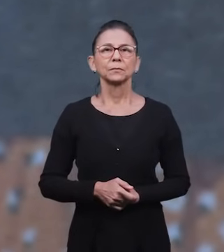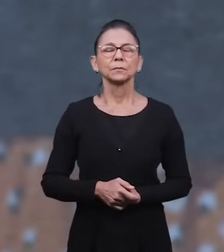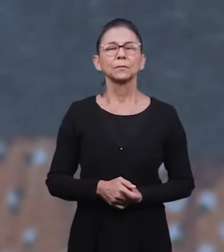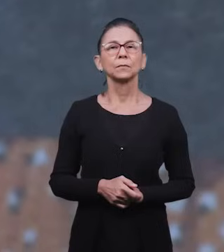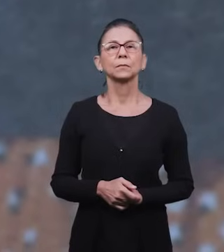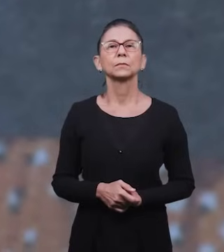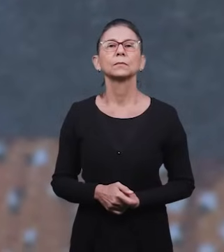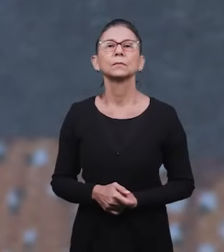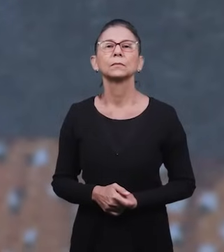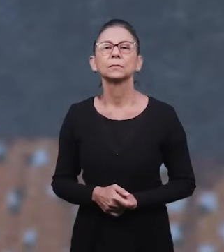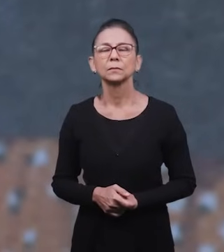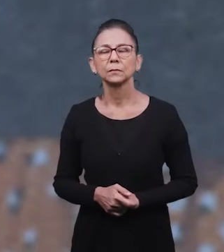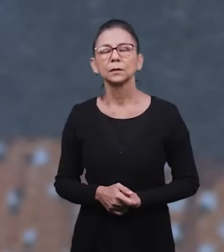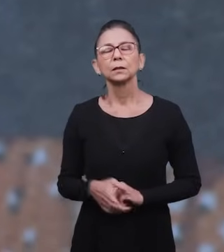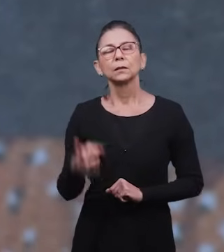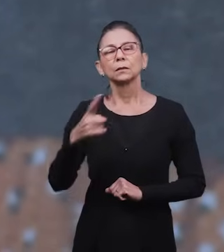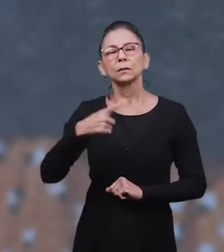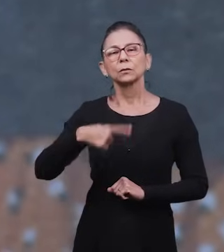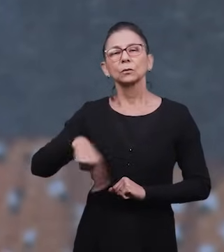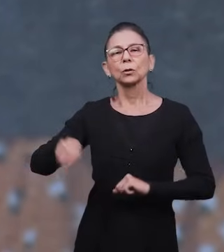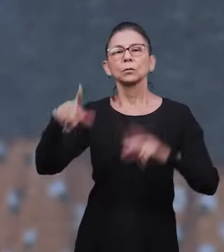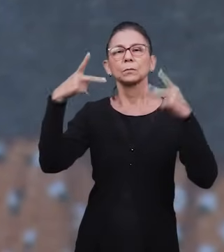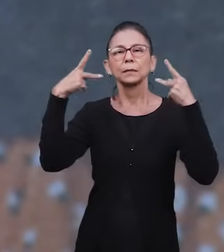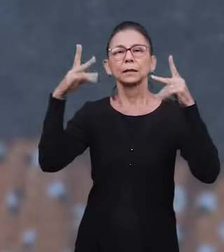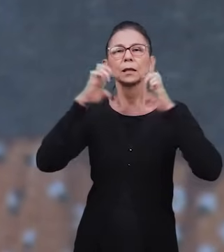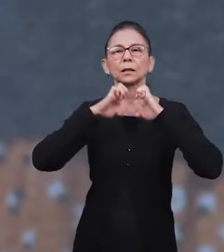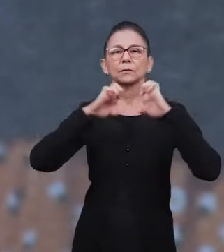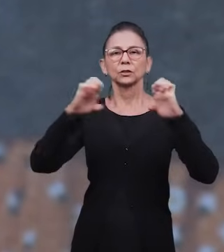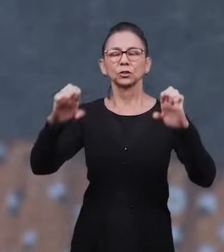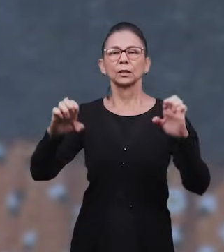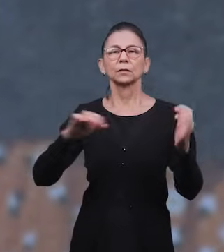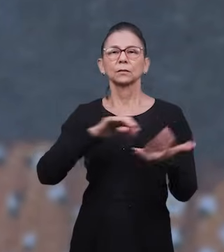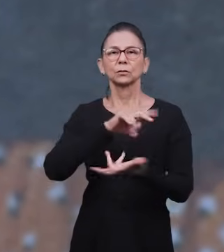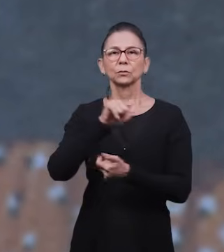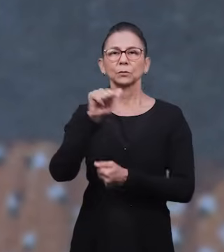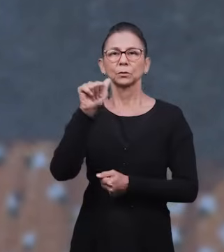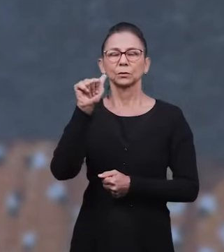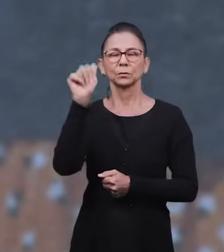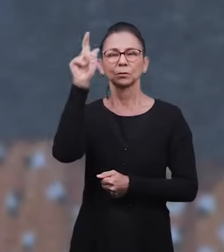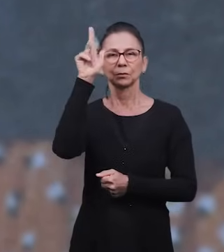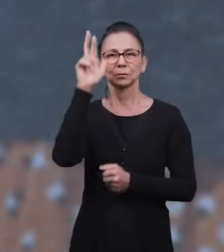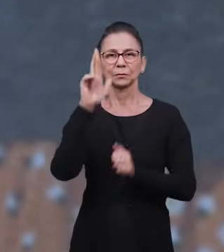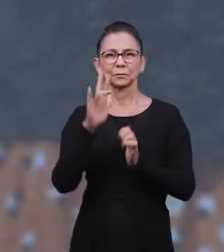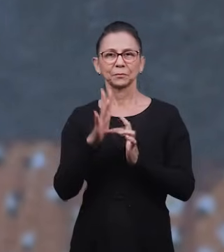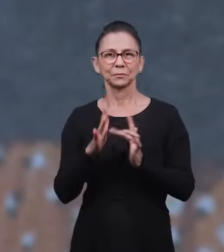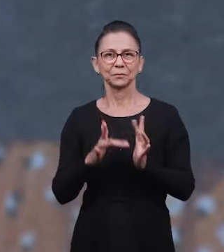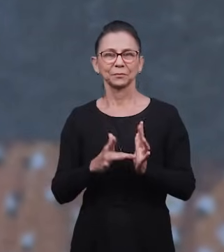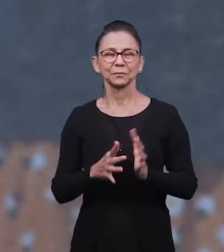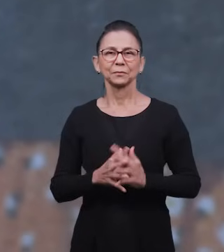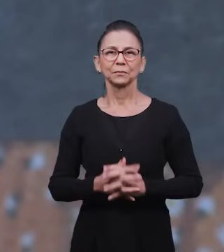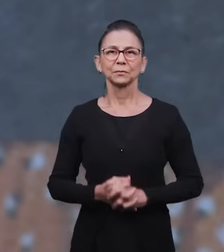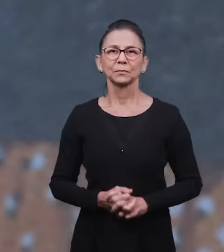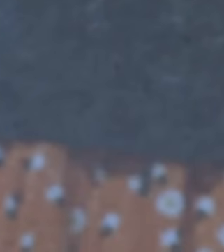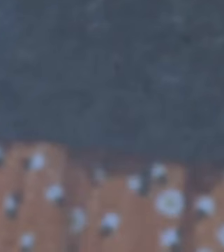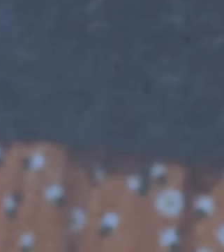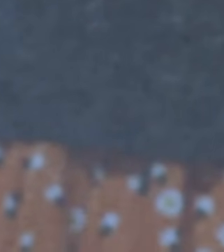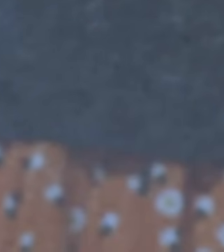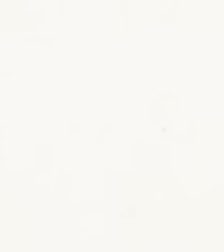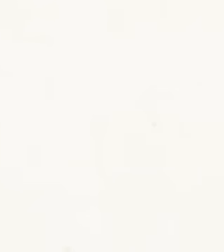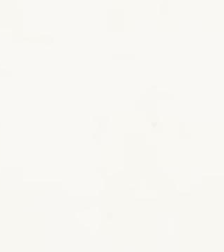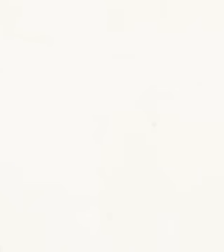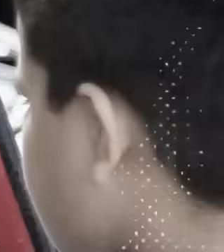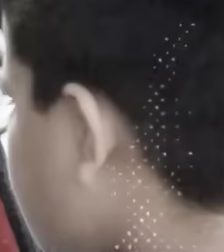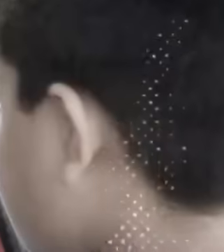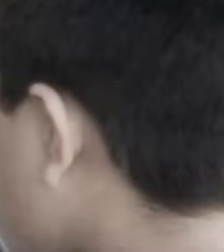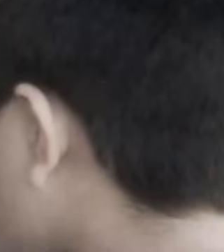da obediência à ordenança de Jesus de ir por todo mundo e pregar o evangelho a toda criatura. Deus abençoe a todos, a paz do Senhor Jesus.